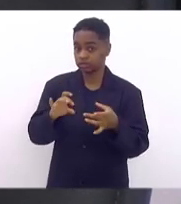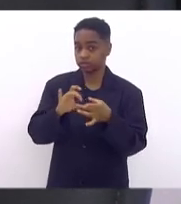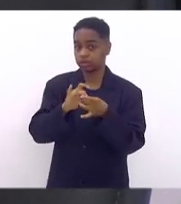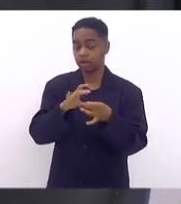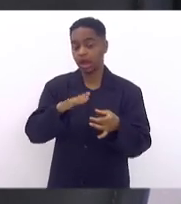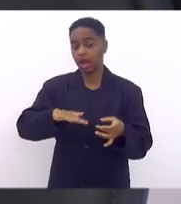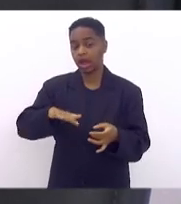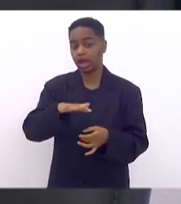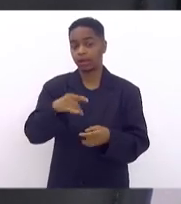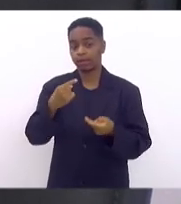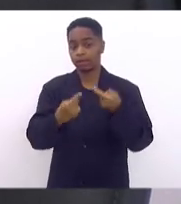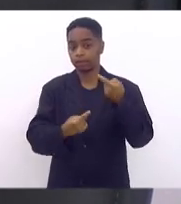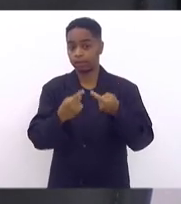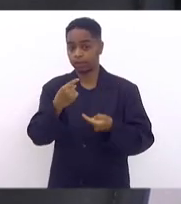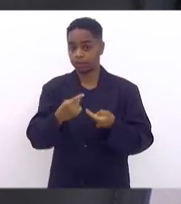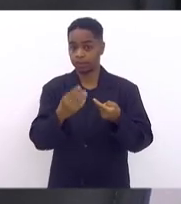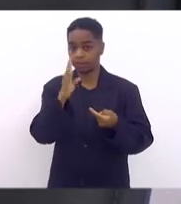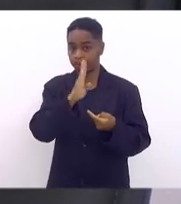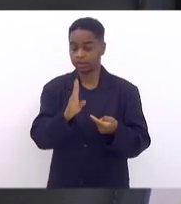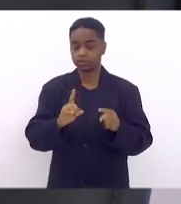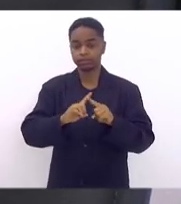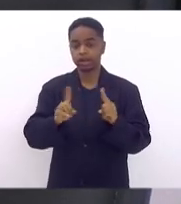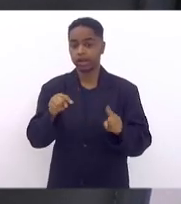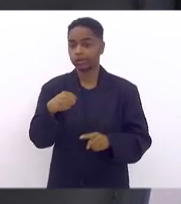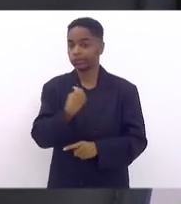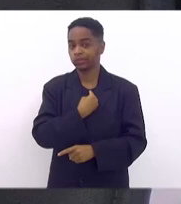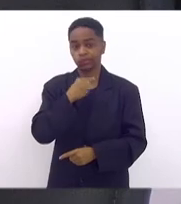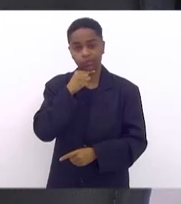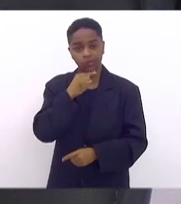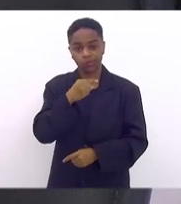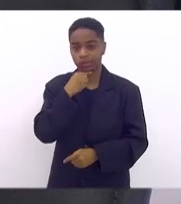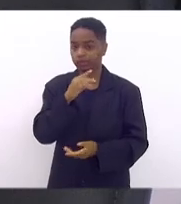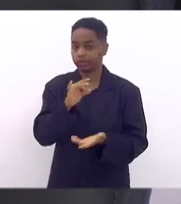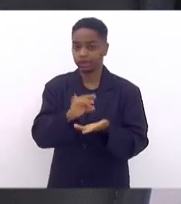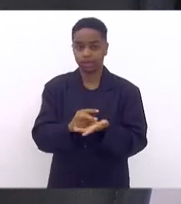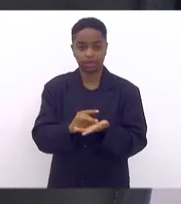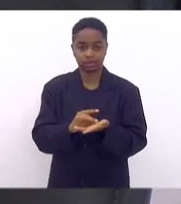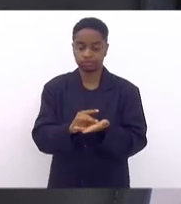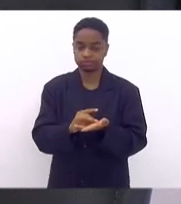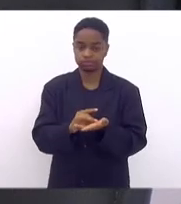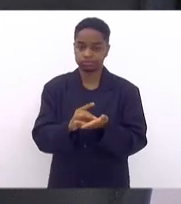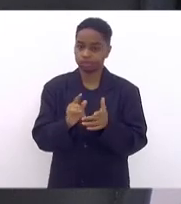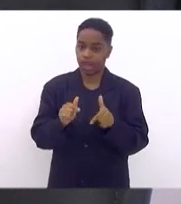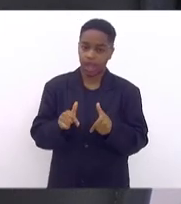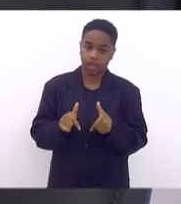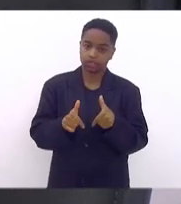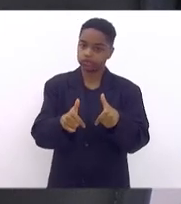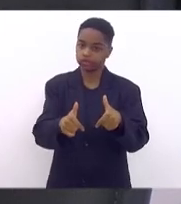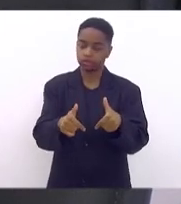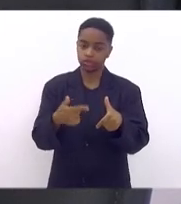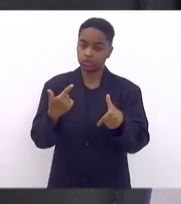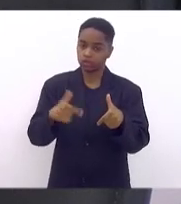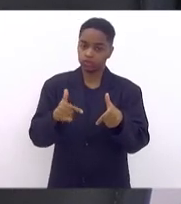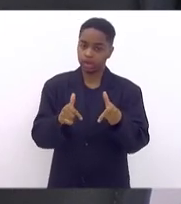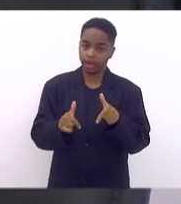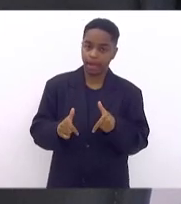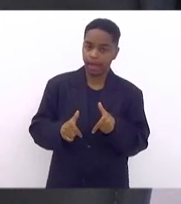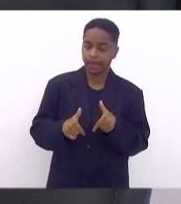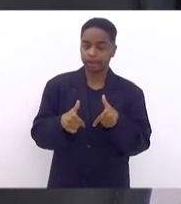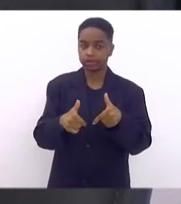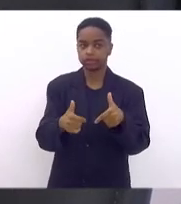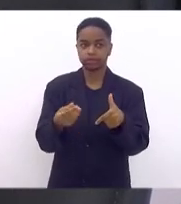né? E a gente não consegue ter ações, né, que sejam ações que, é,